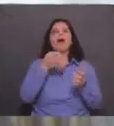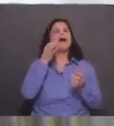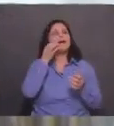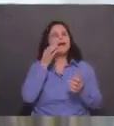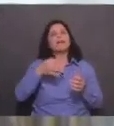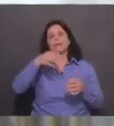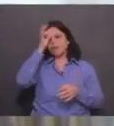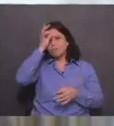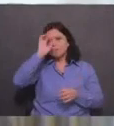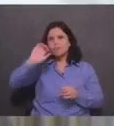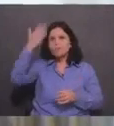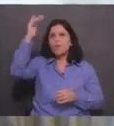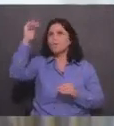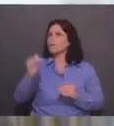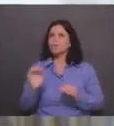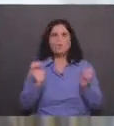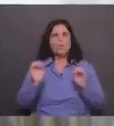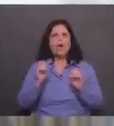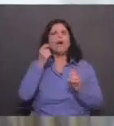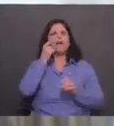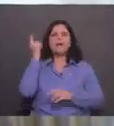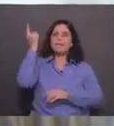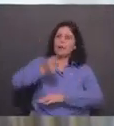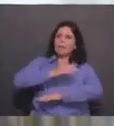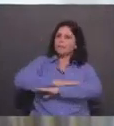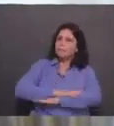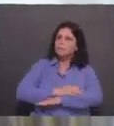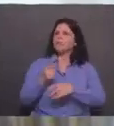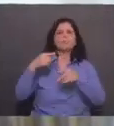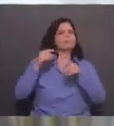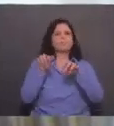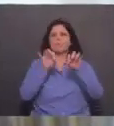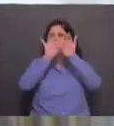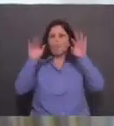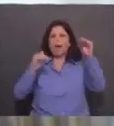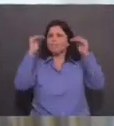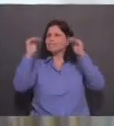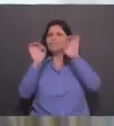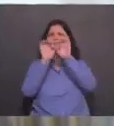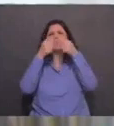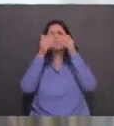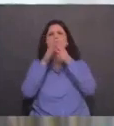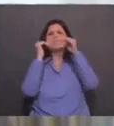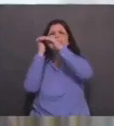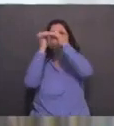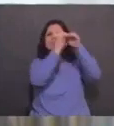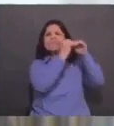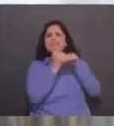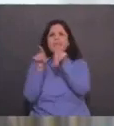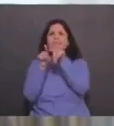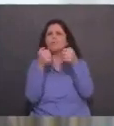menos dignos, os que mandam e os que obedecem e servem. Todos são iguais, todos são